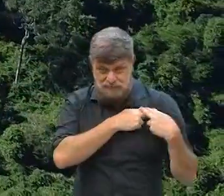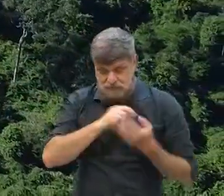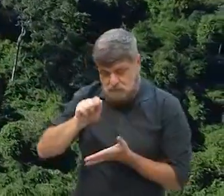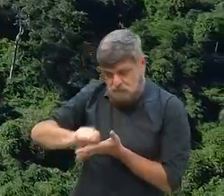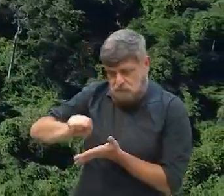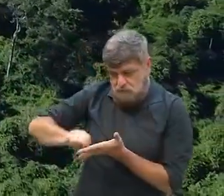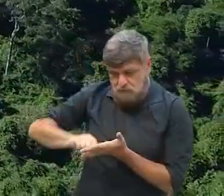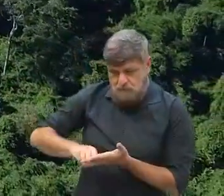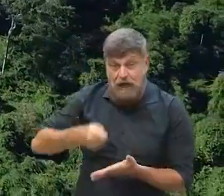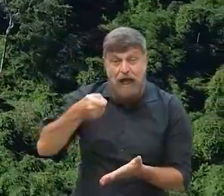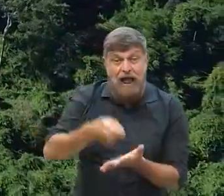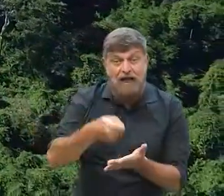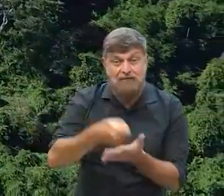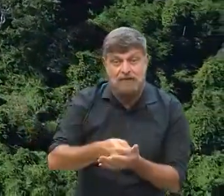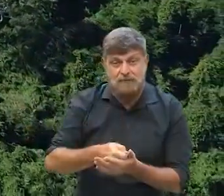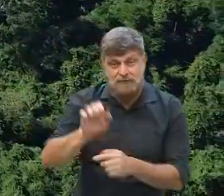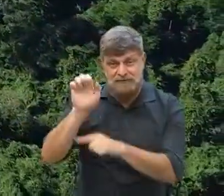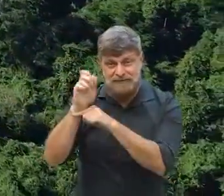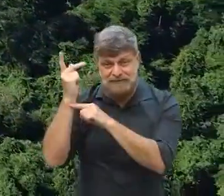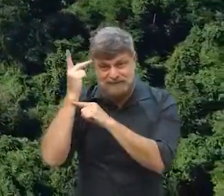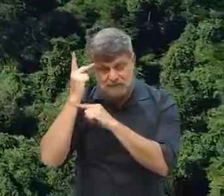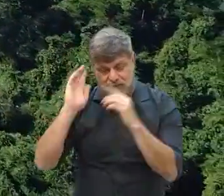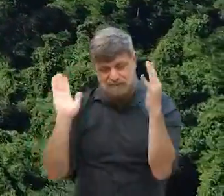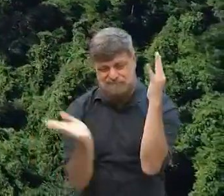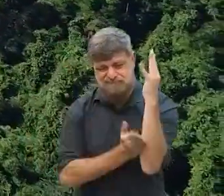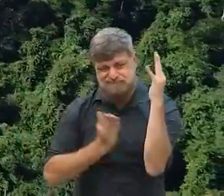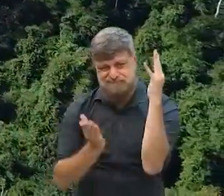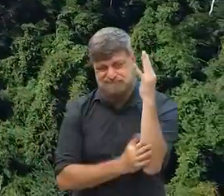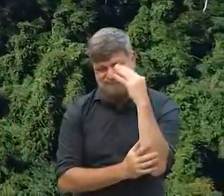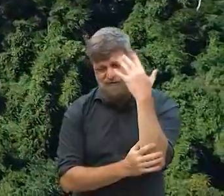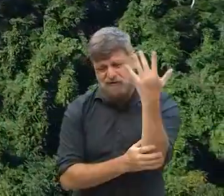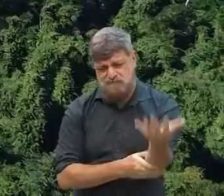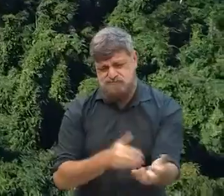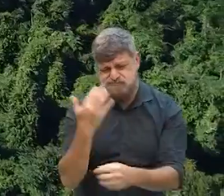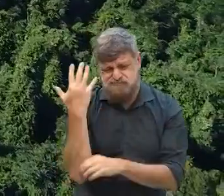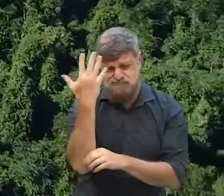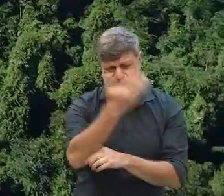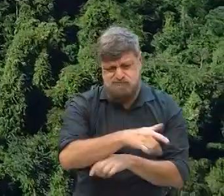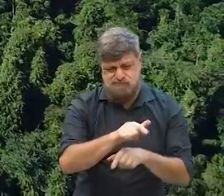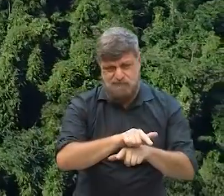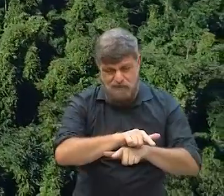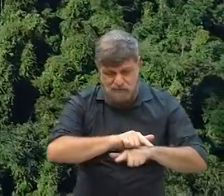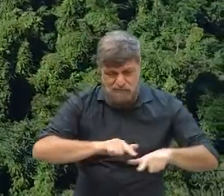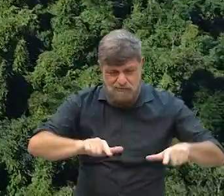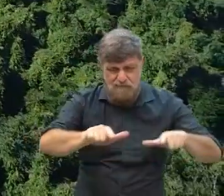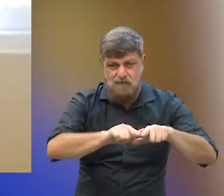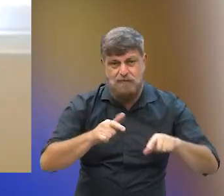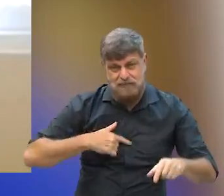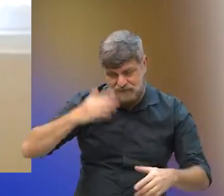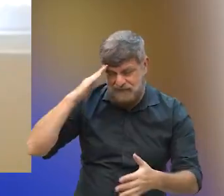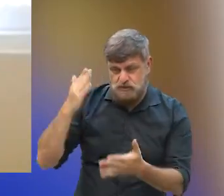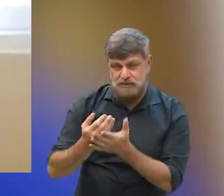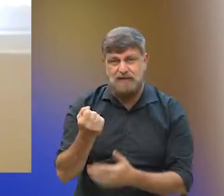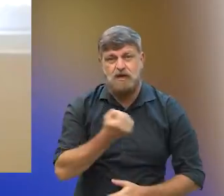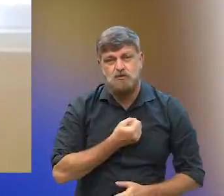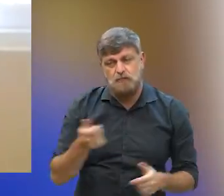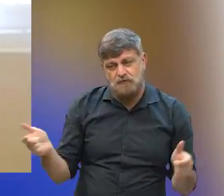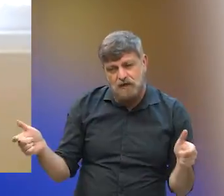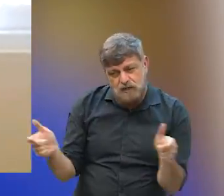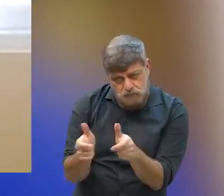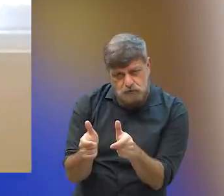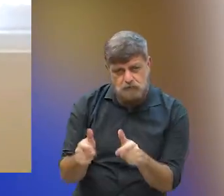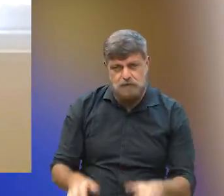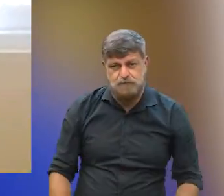São Paulo o desmatamento vem acontecendo em números com tendência à redução. Em São